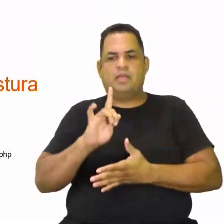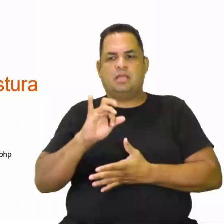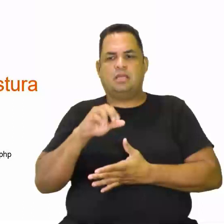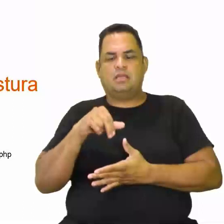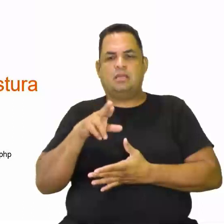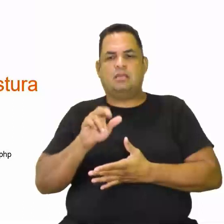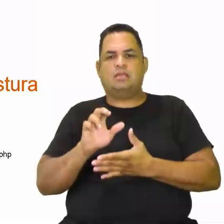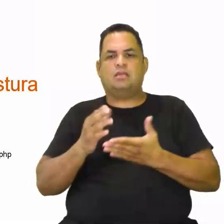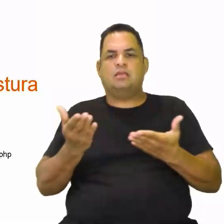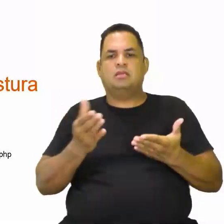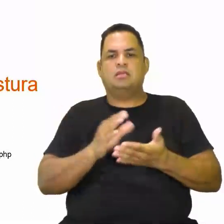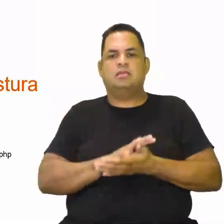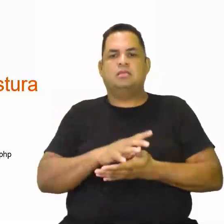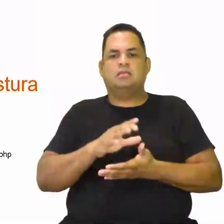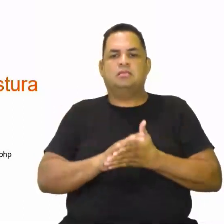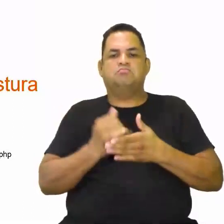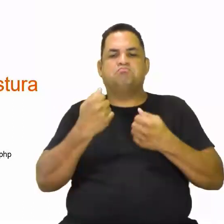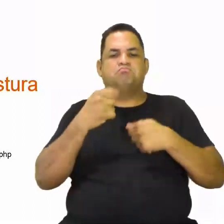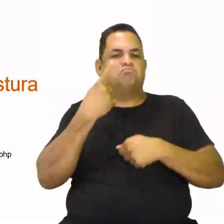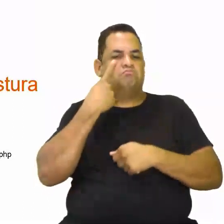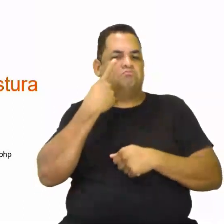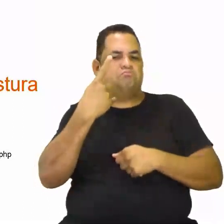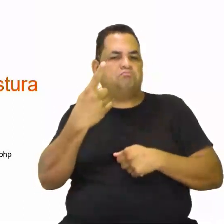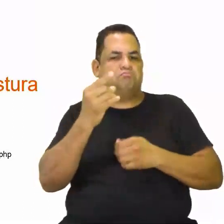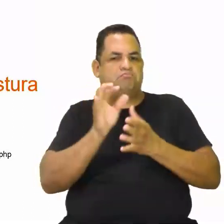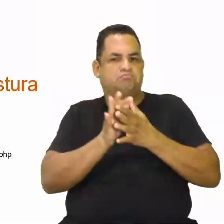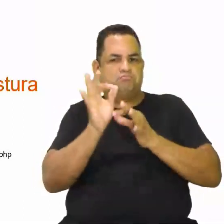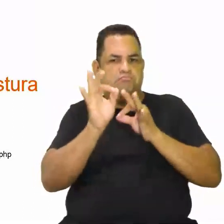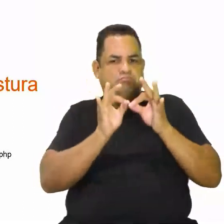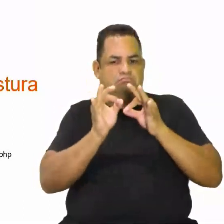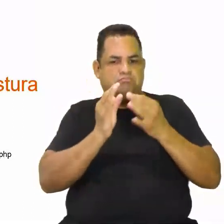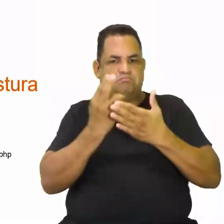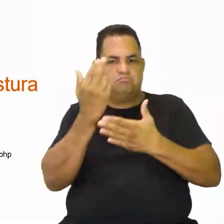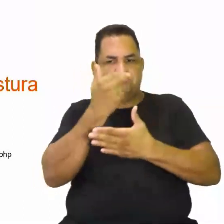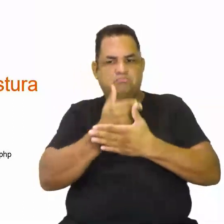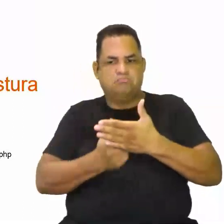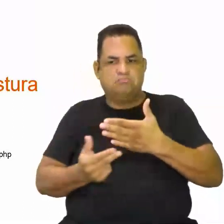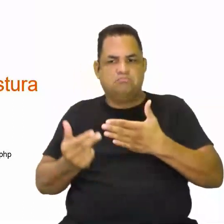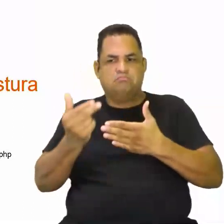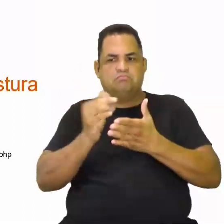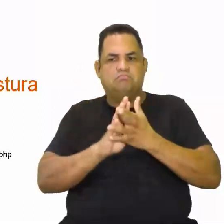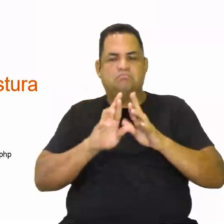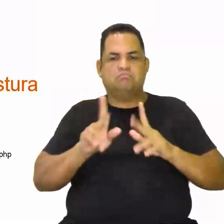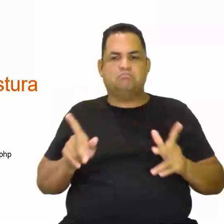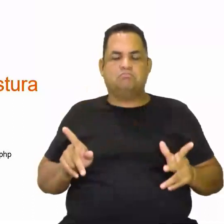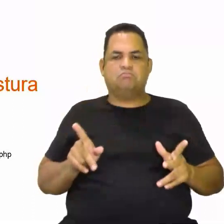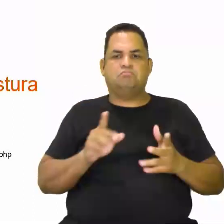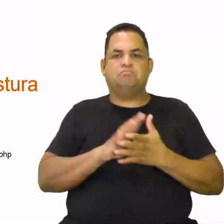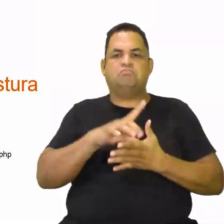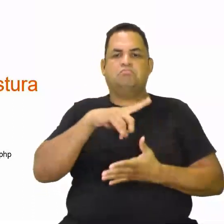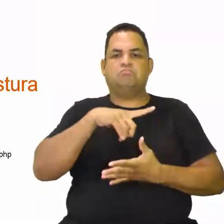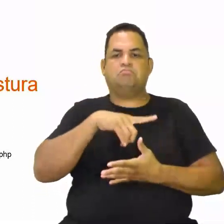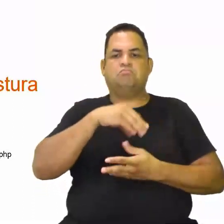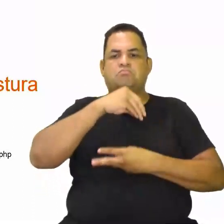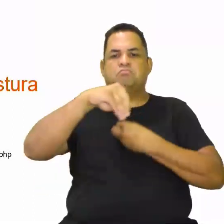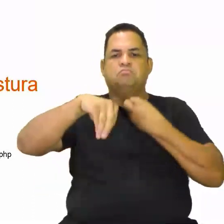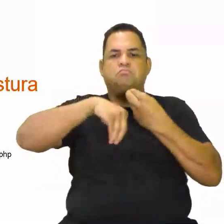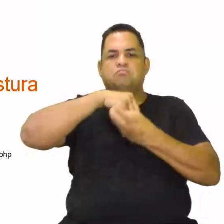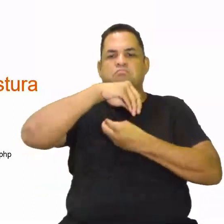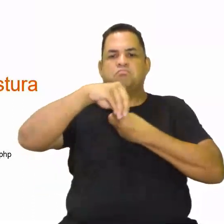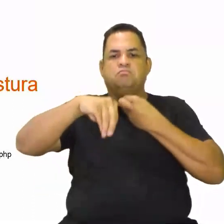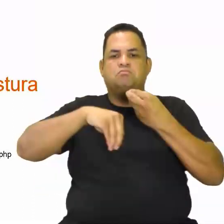funil de decantação, você pode observar que o formato dele é um pouco diferenciado. Nós temos uma